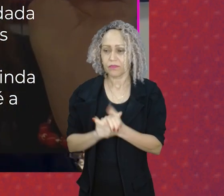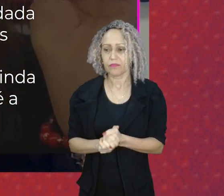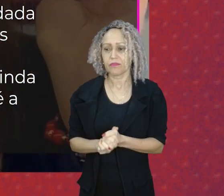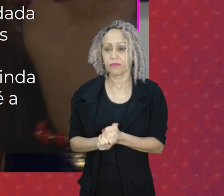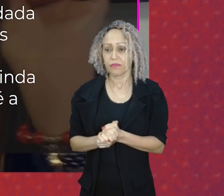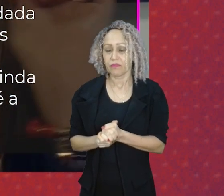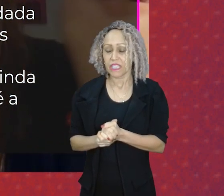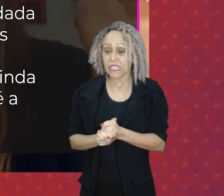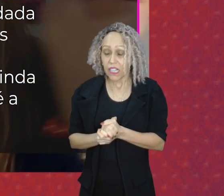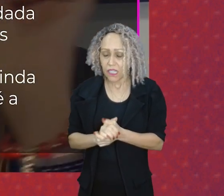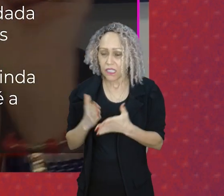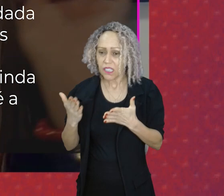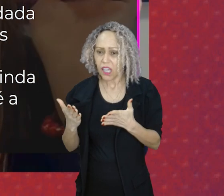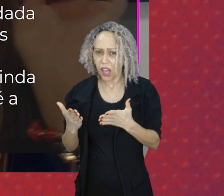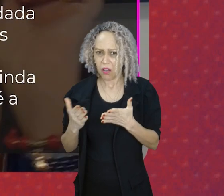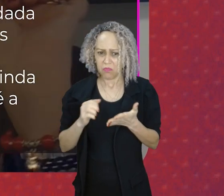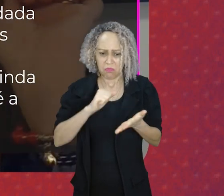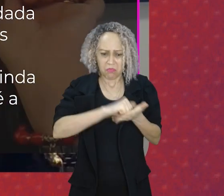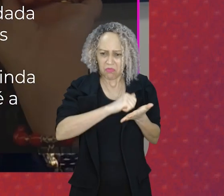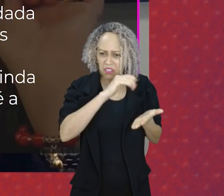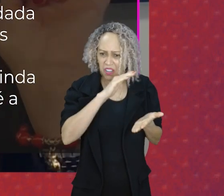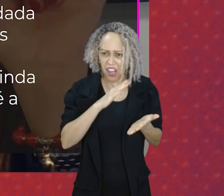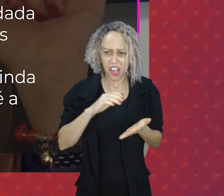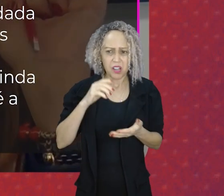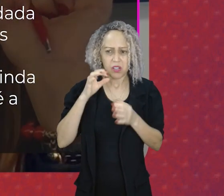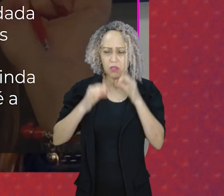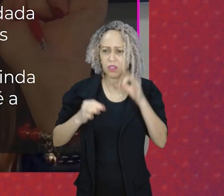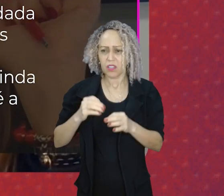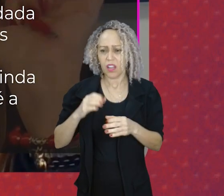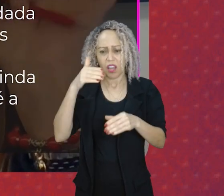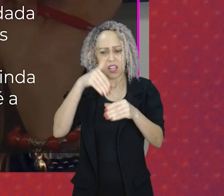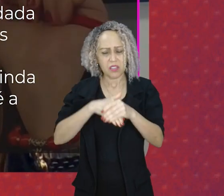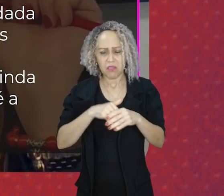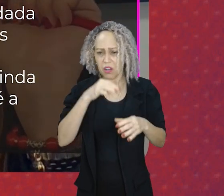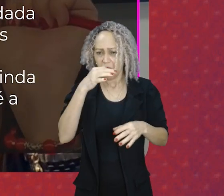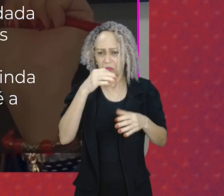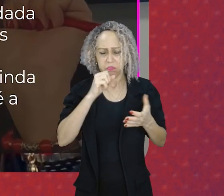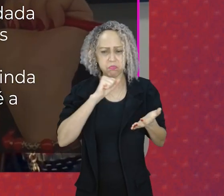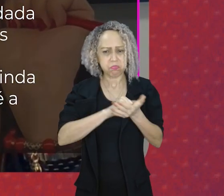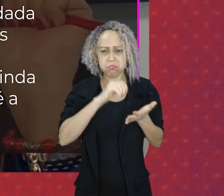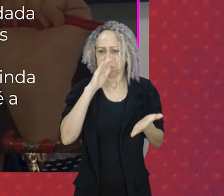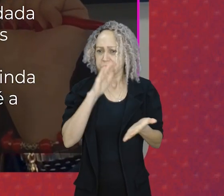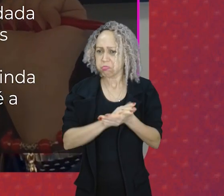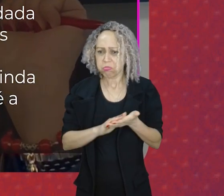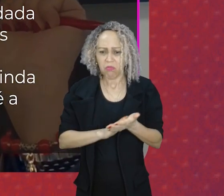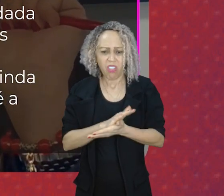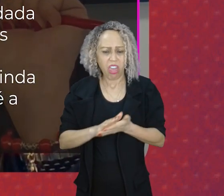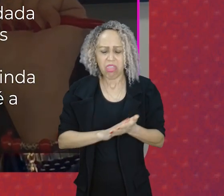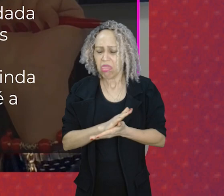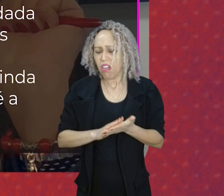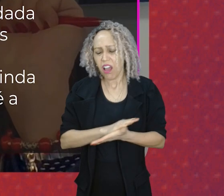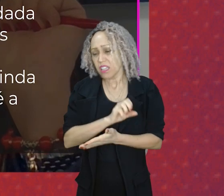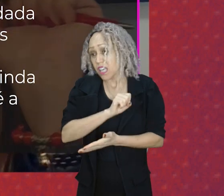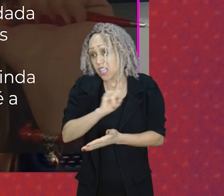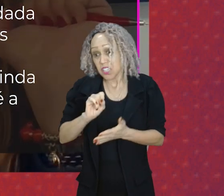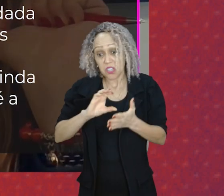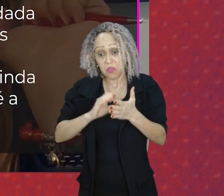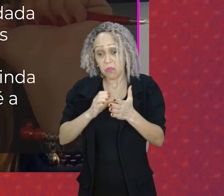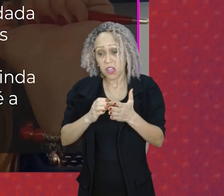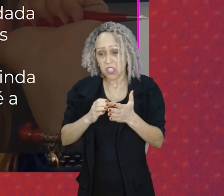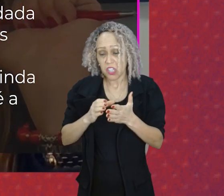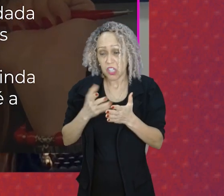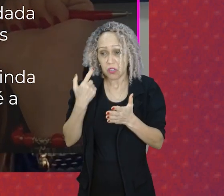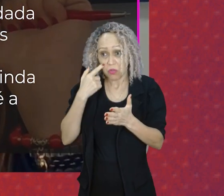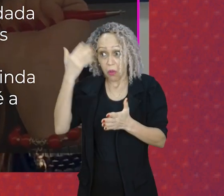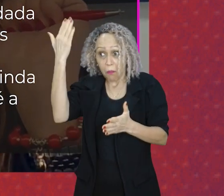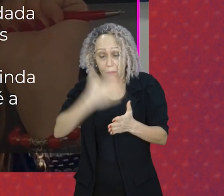isso, vedada a condenação pela Justiça Eleitoral nos processos de prestação de contas de exercícios financeiros anteriores, que ainda